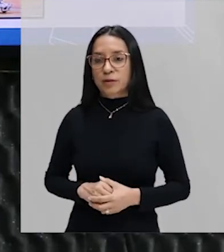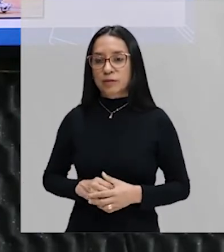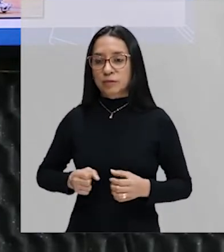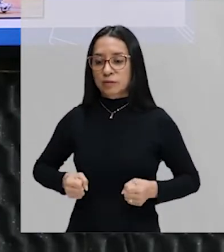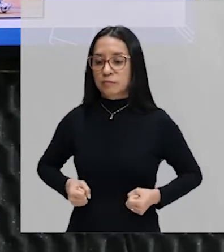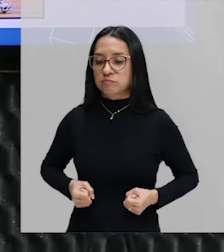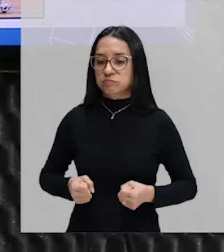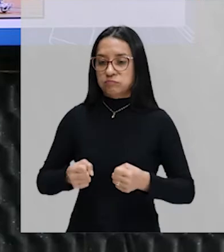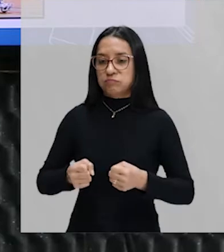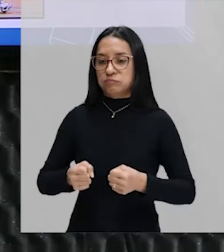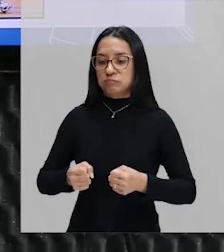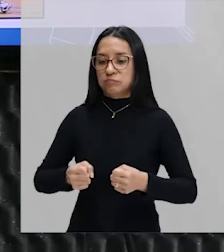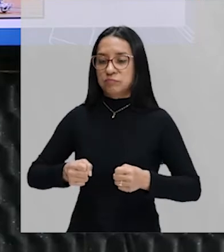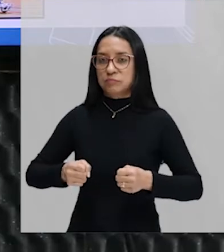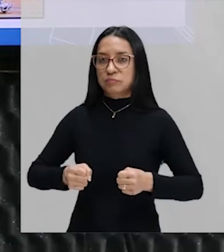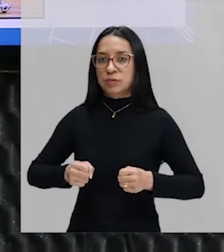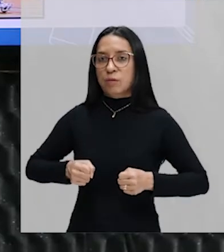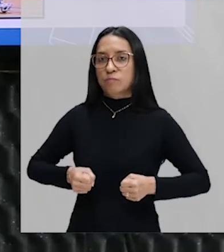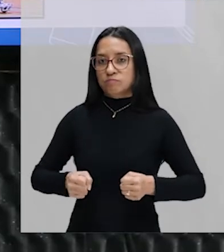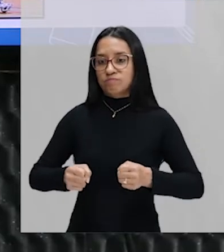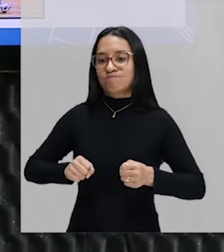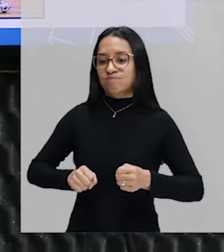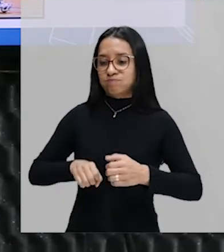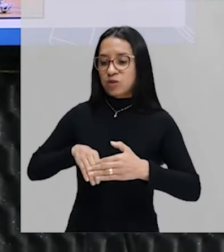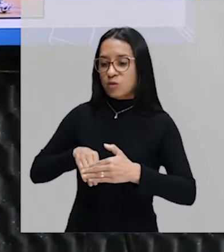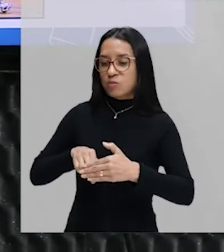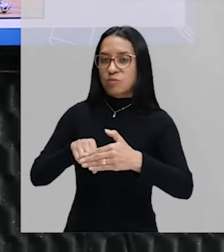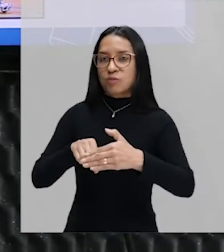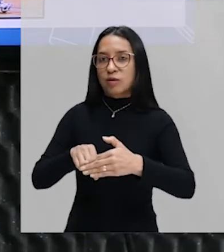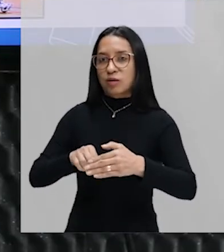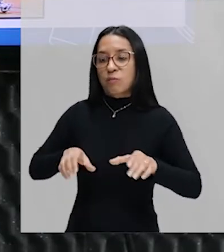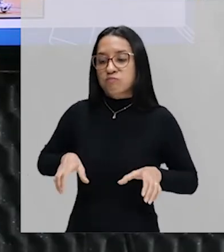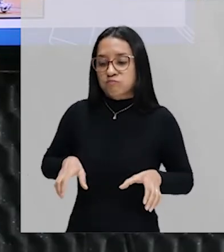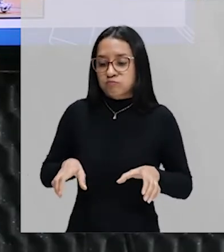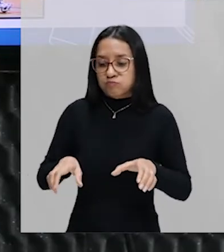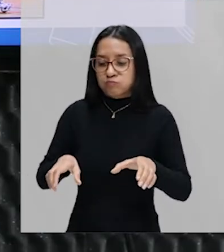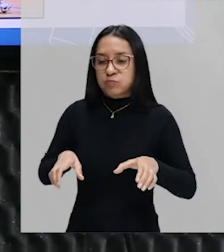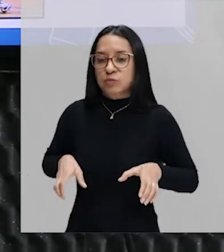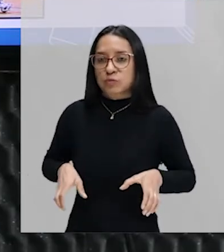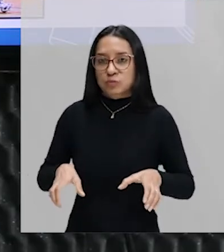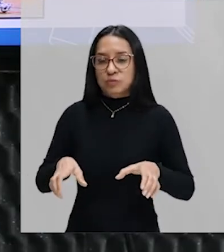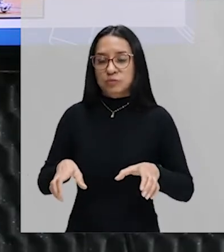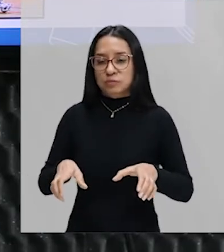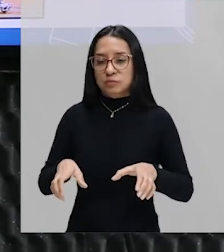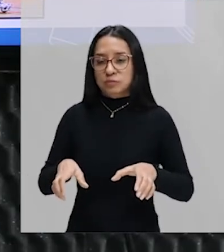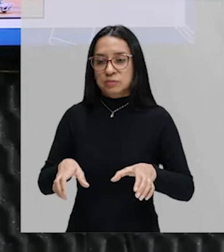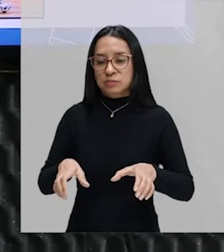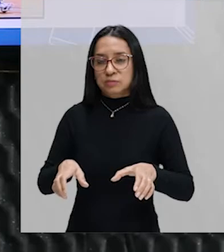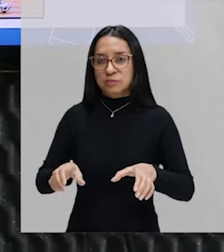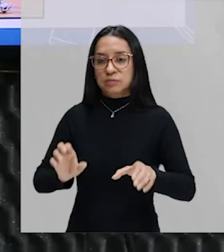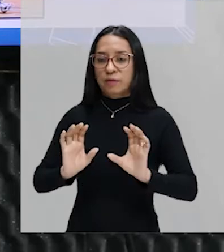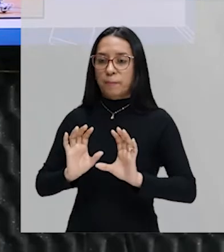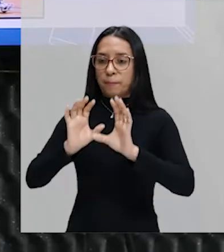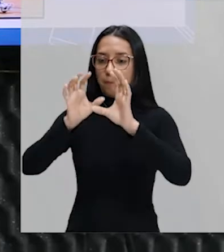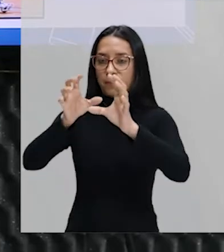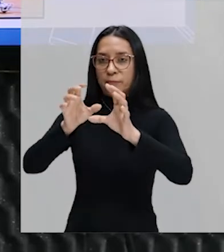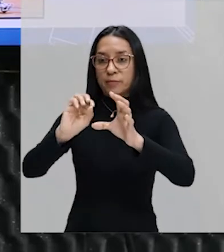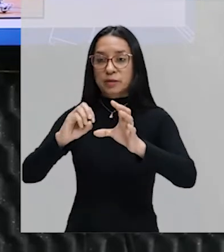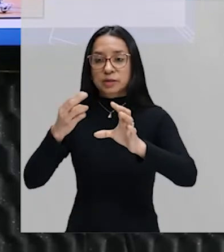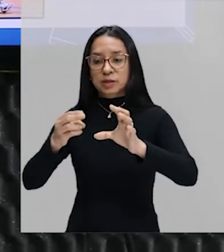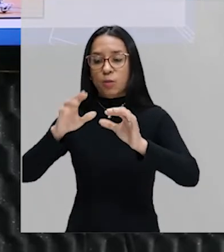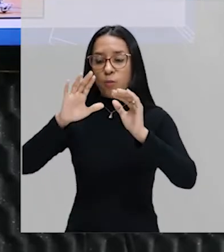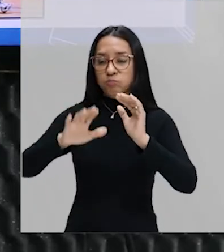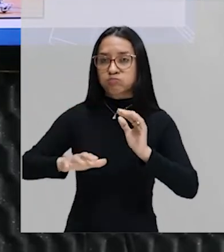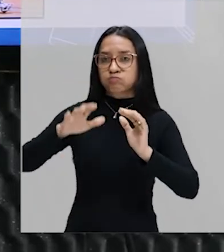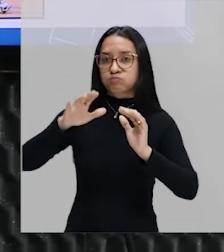é ele impulsionar as rodas da cadeira. Ele pode fazer isso 2 vezes, 1, 2. Aí ele ou arremessa ou ele